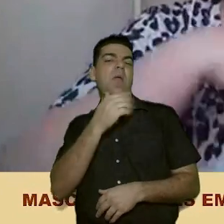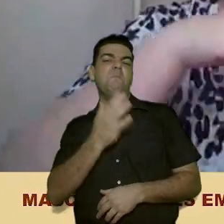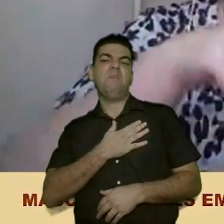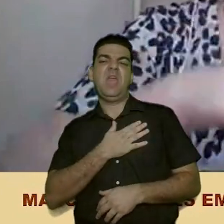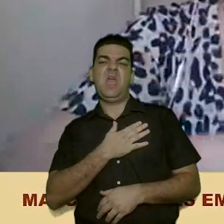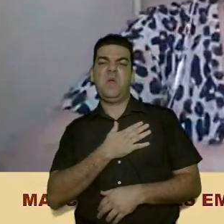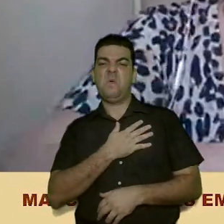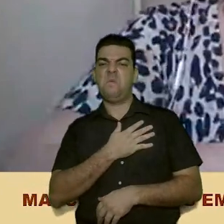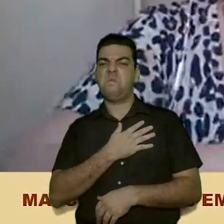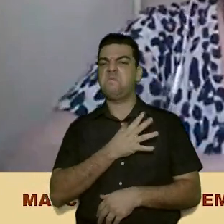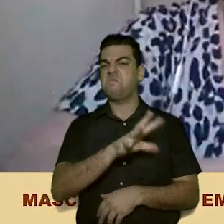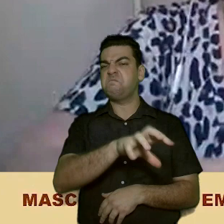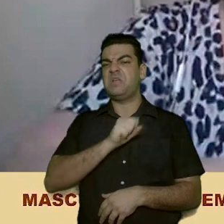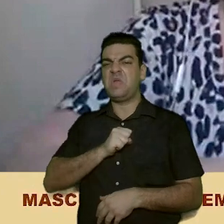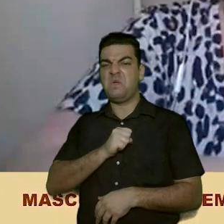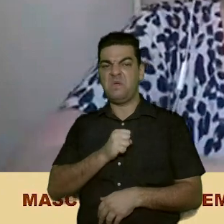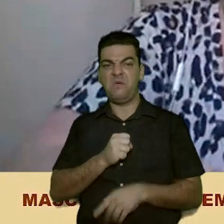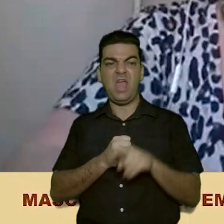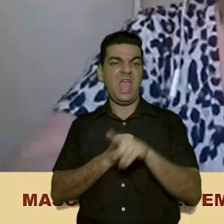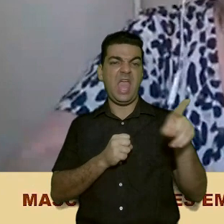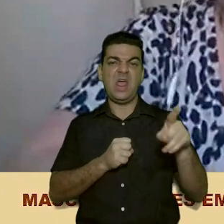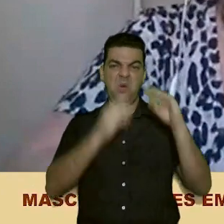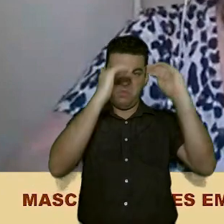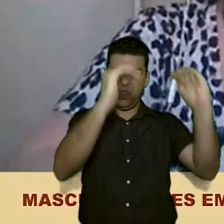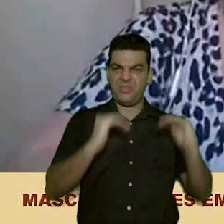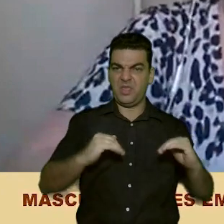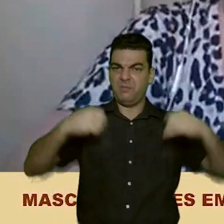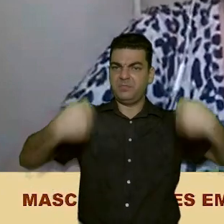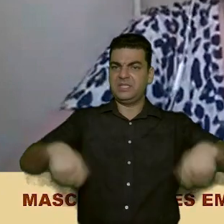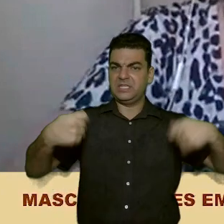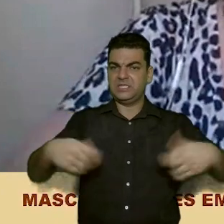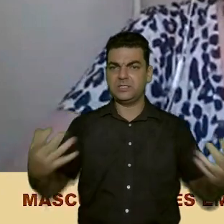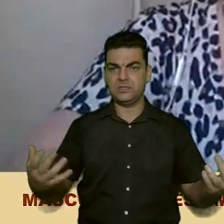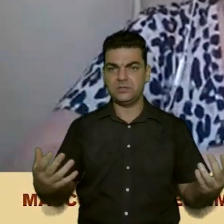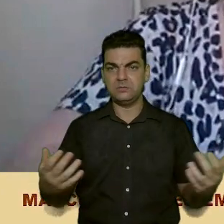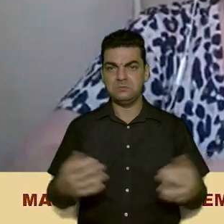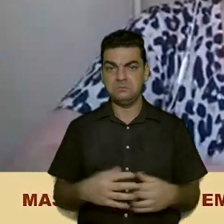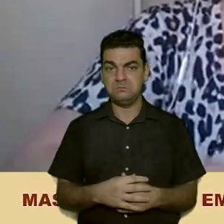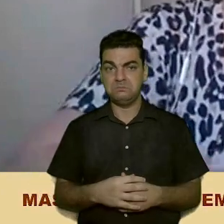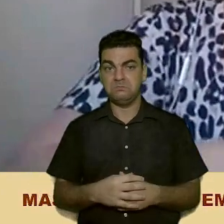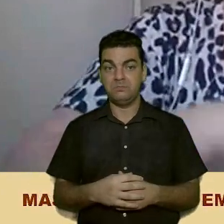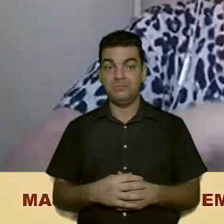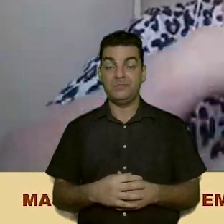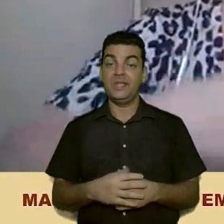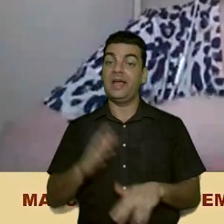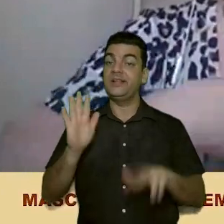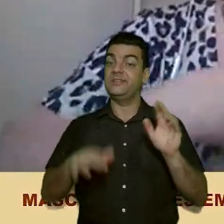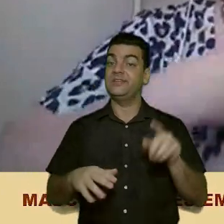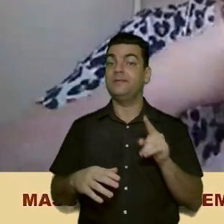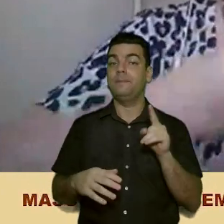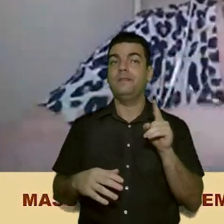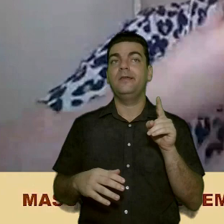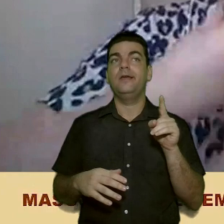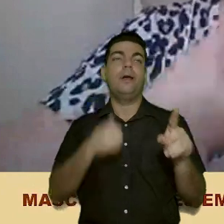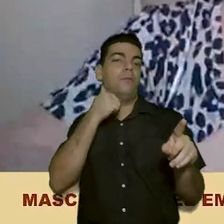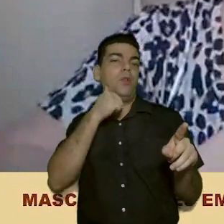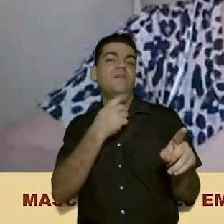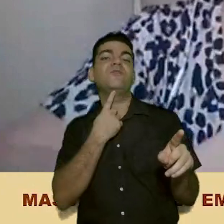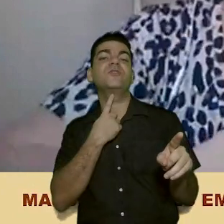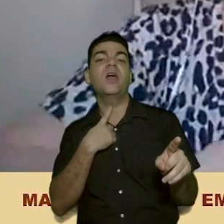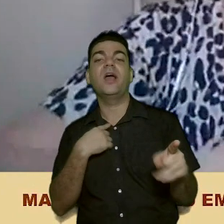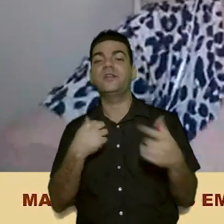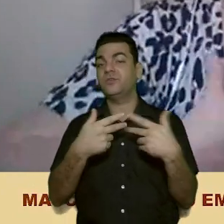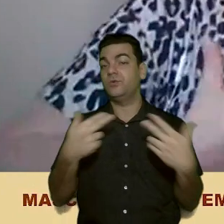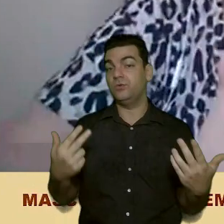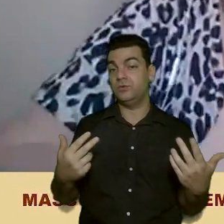né? Primeiro, de que as mulheres são propriedade dos homens, né? Ou seja, elas não podem se comportar de acordo com o seu próprio